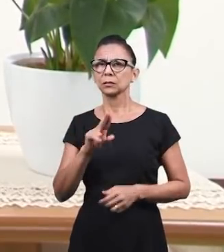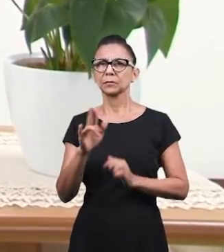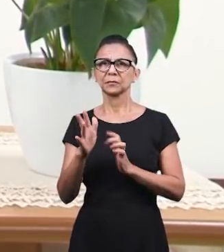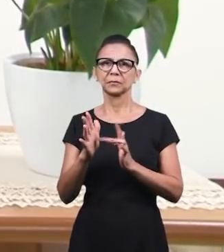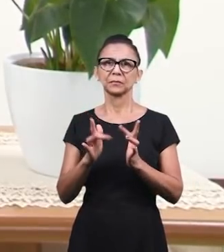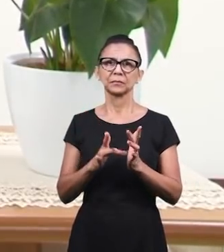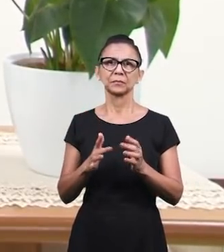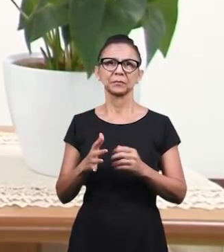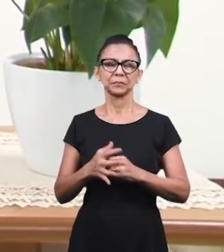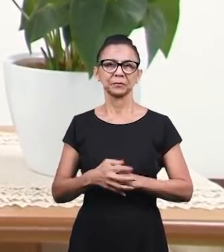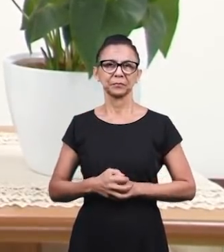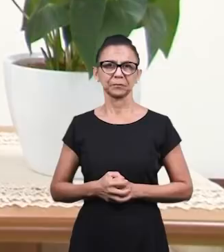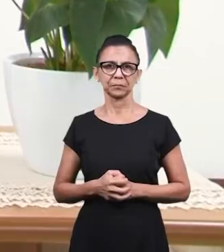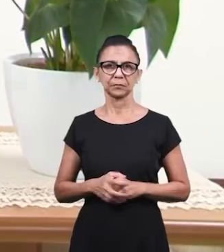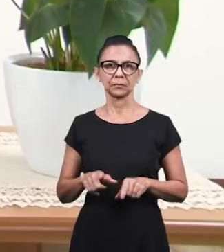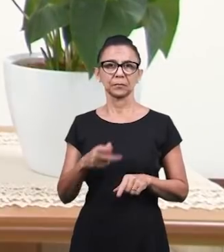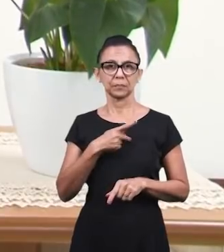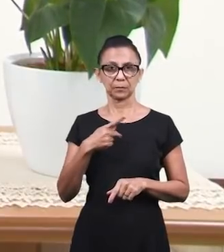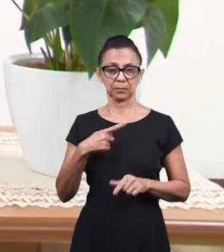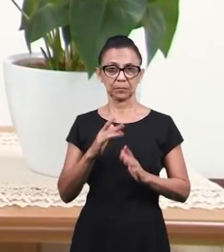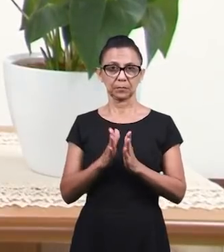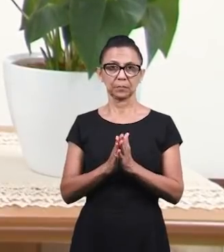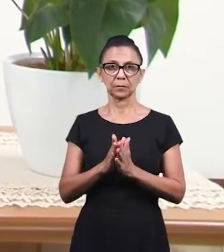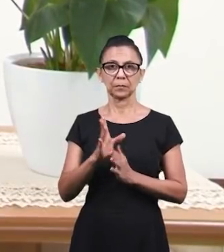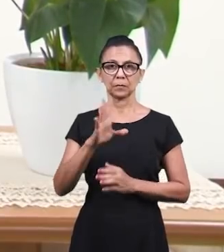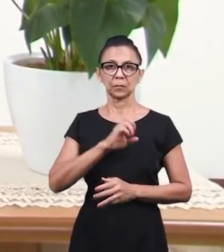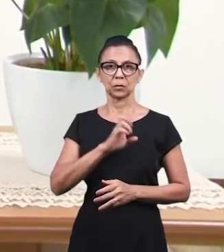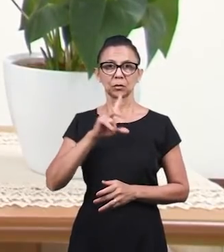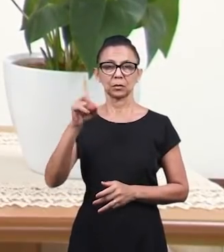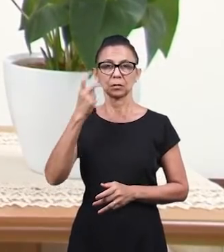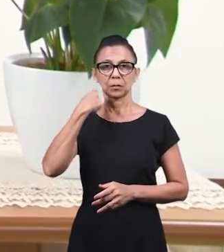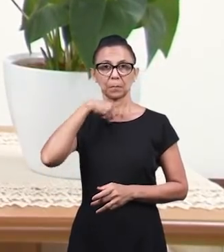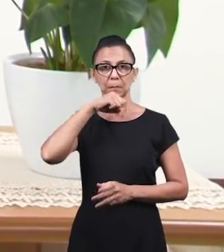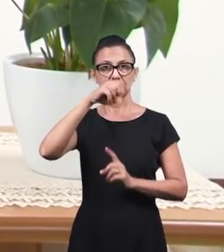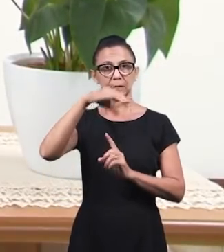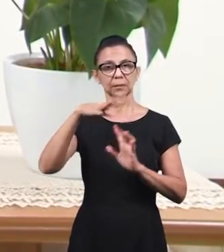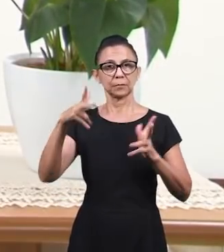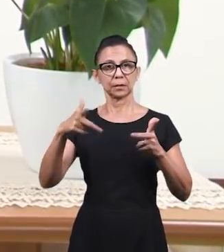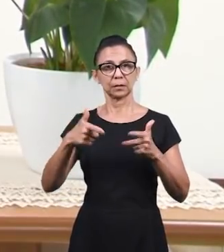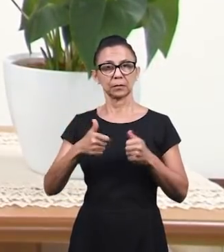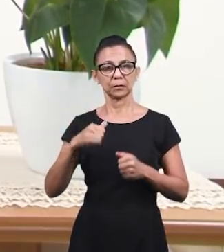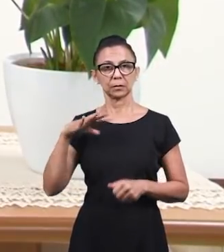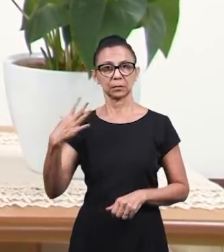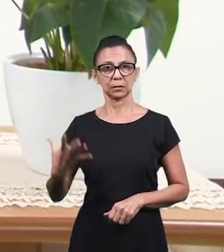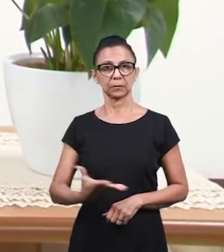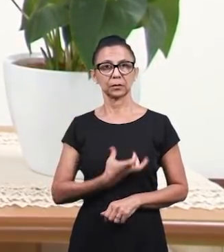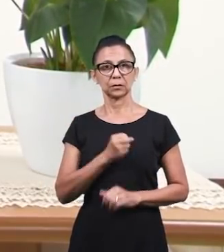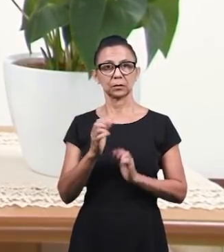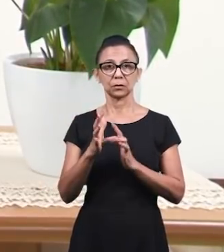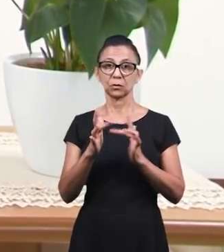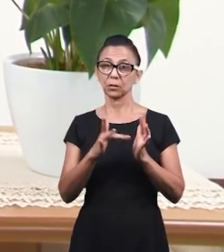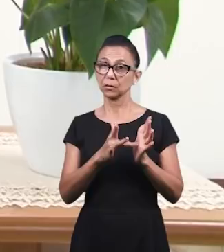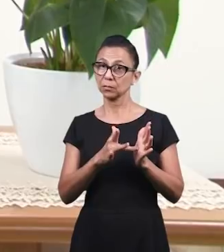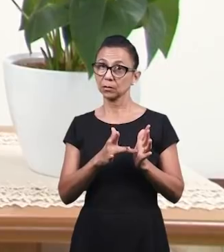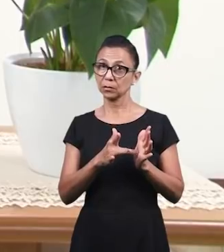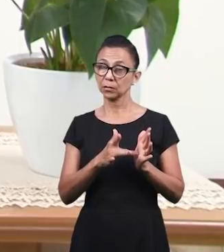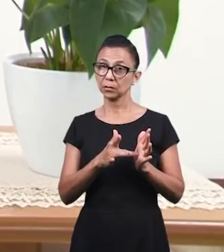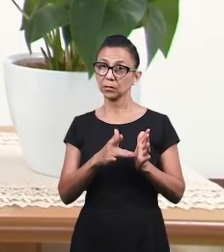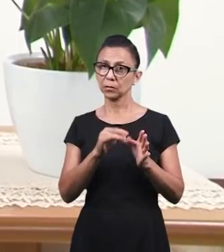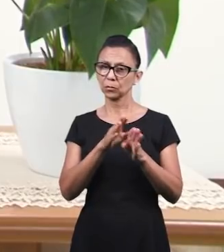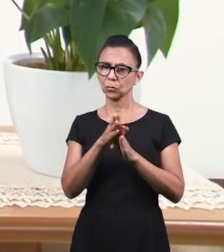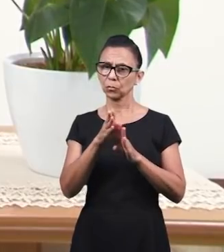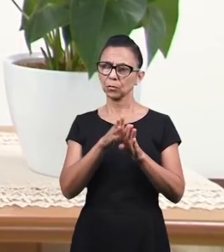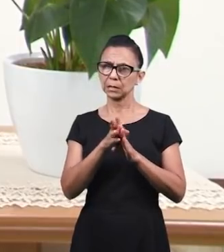em nome do Senhor Jesus. E que o amor de Deus, o nosso Pai, a graça maravilhosa, salvadora do Senhor Jesus,